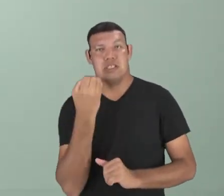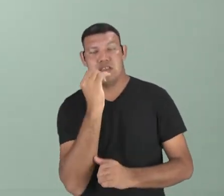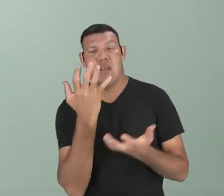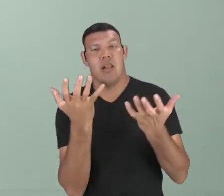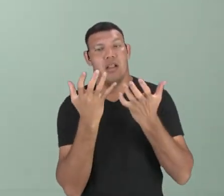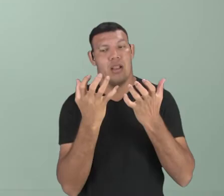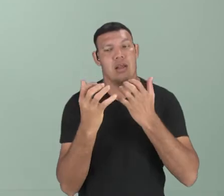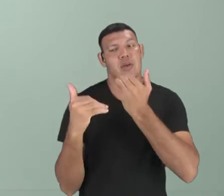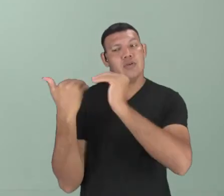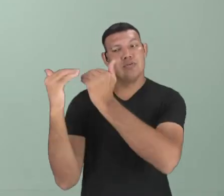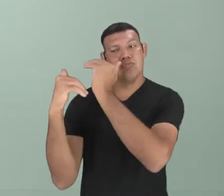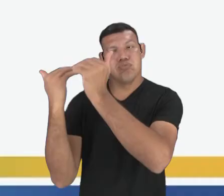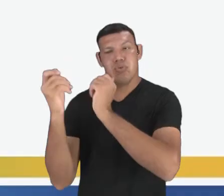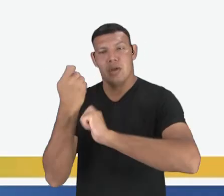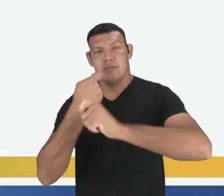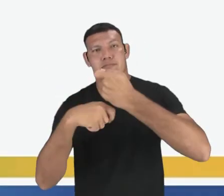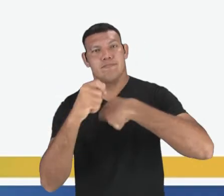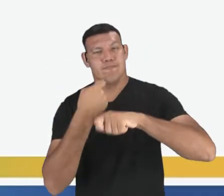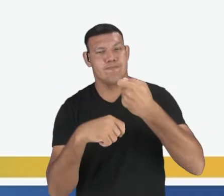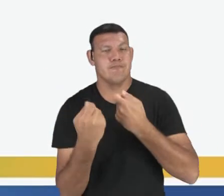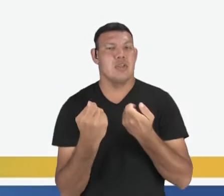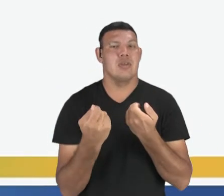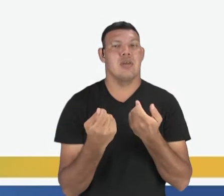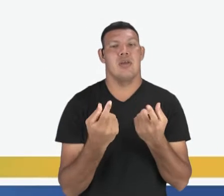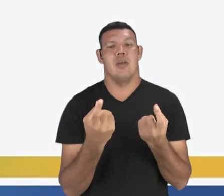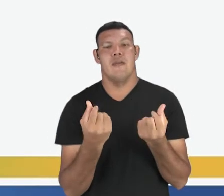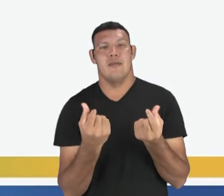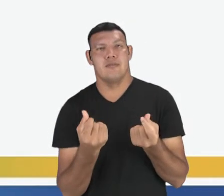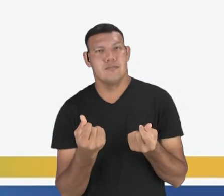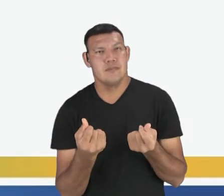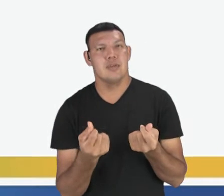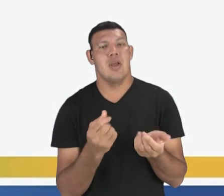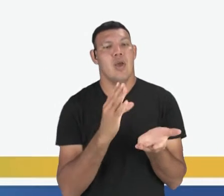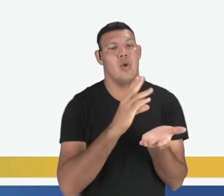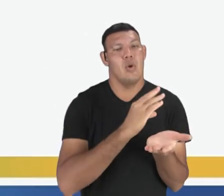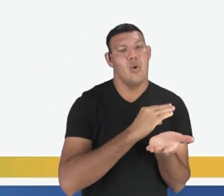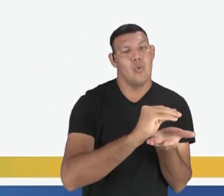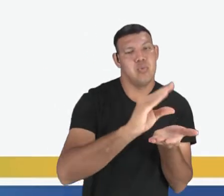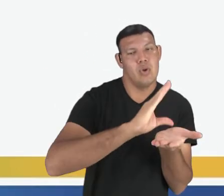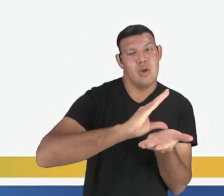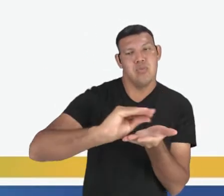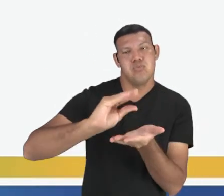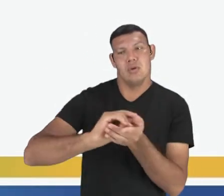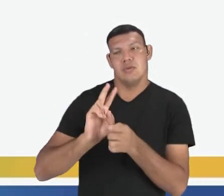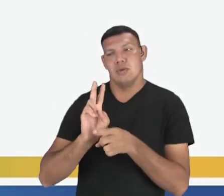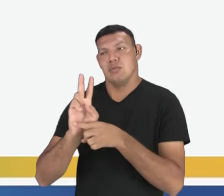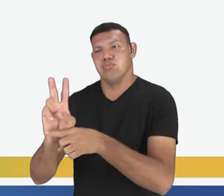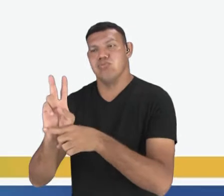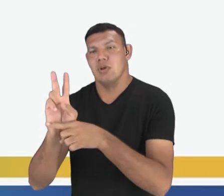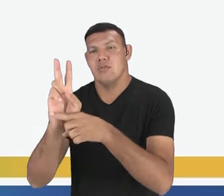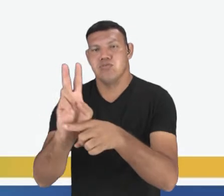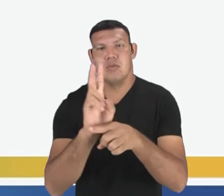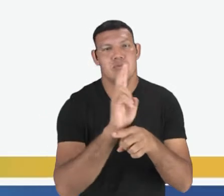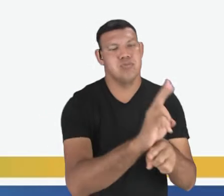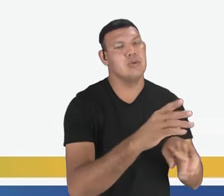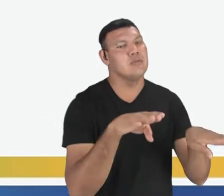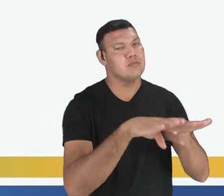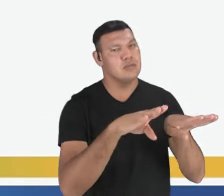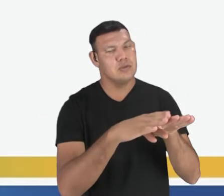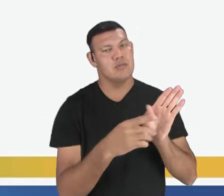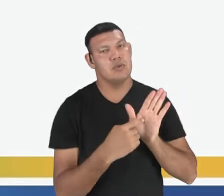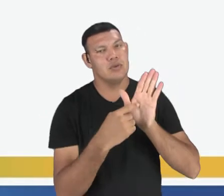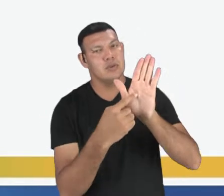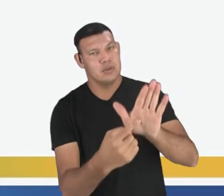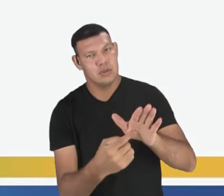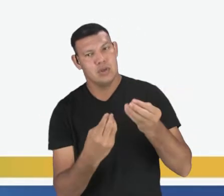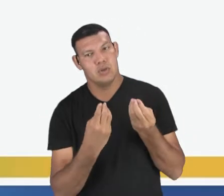China concede empréstimo e faz as construções. Em muitos lugares leva inclusive a mão de obra, os chineses,